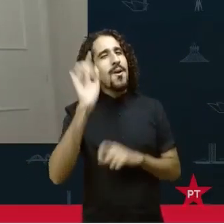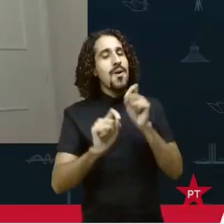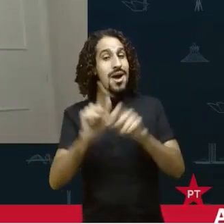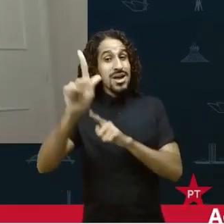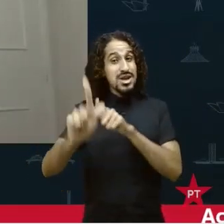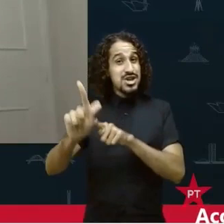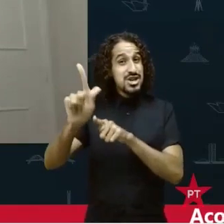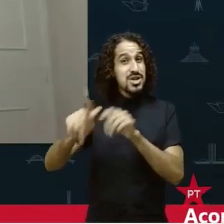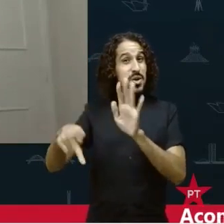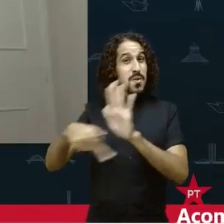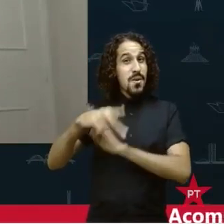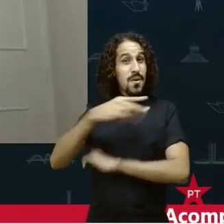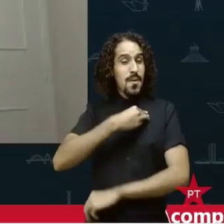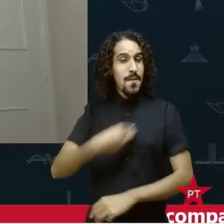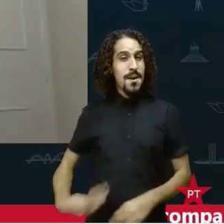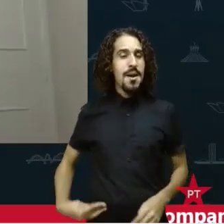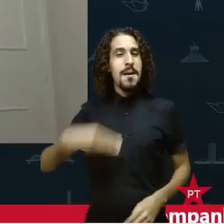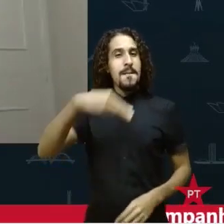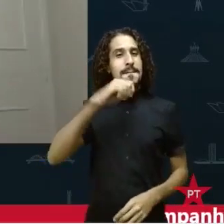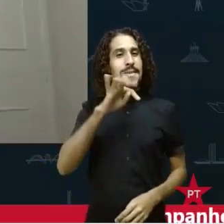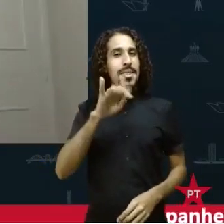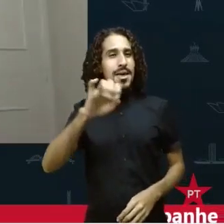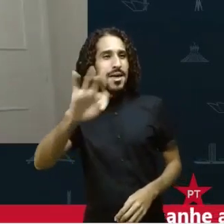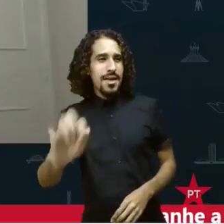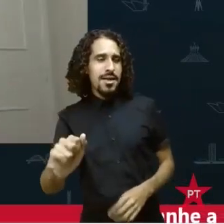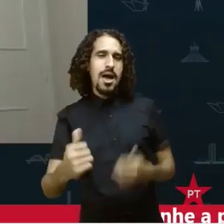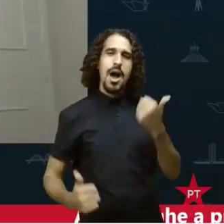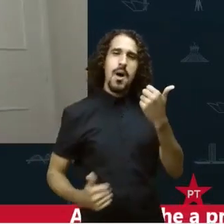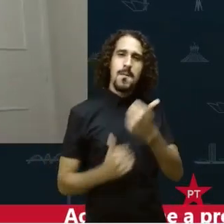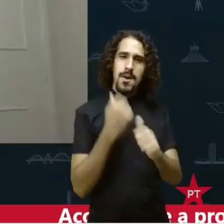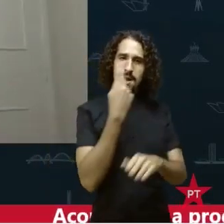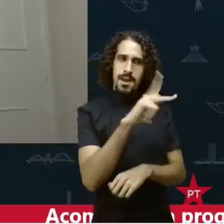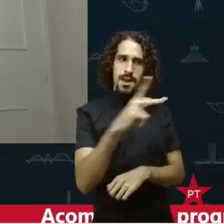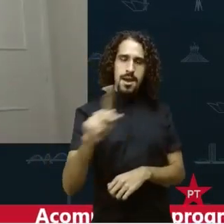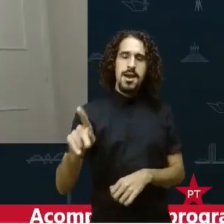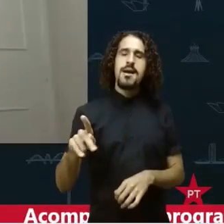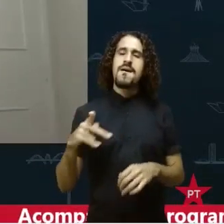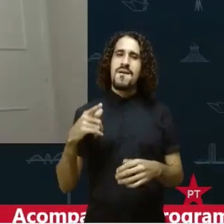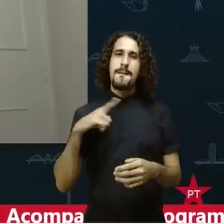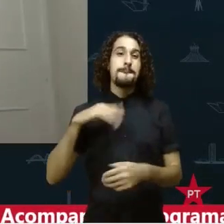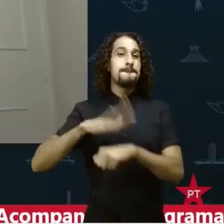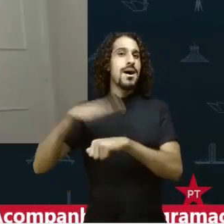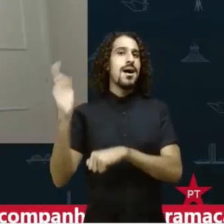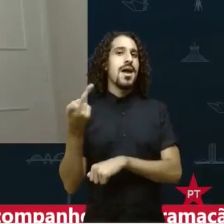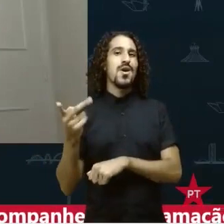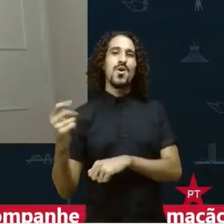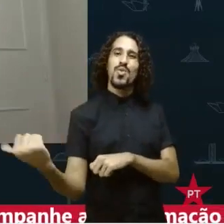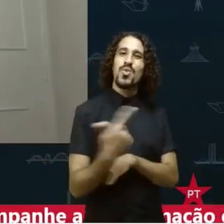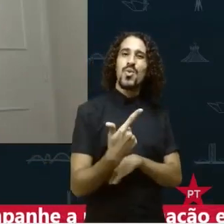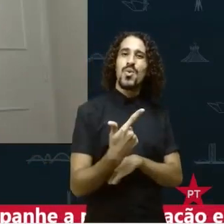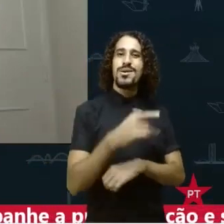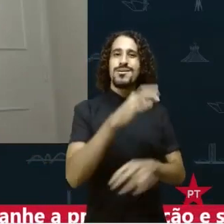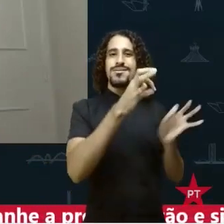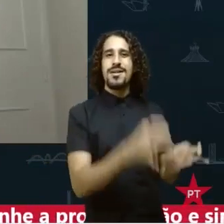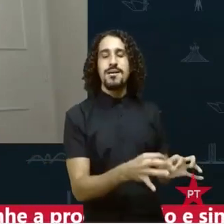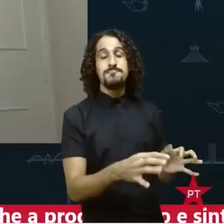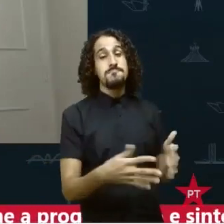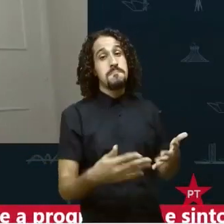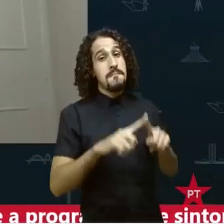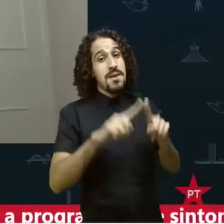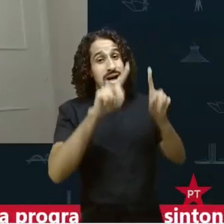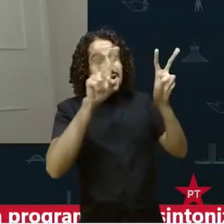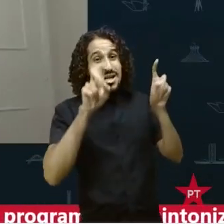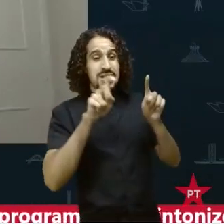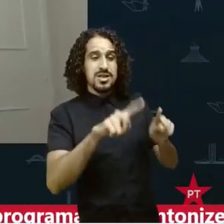gestão do ministro Mandetta, seus auxiliares e tal, cometeram muito mais erros do que acertos. Só que isso